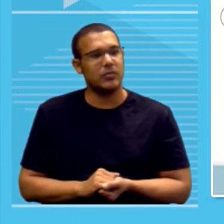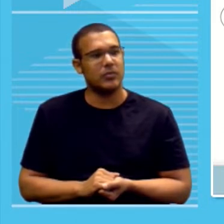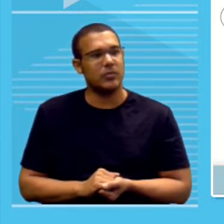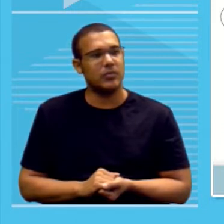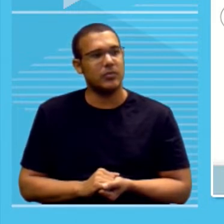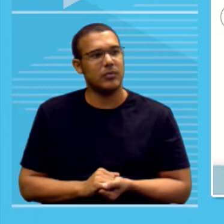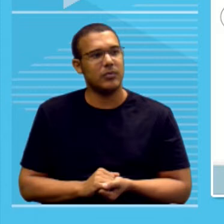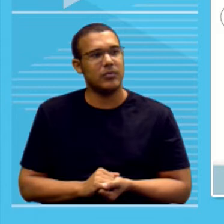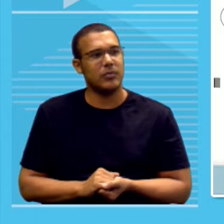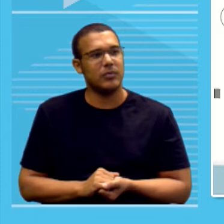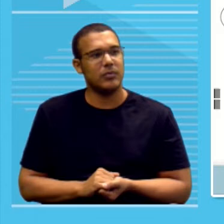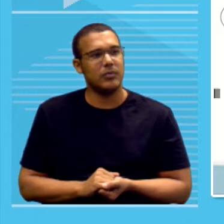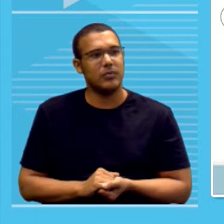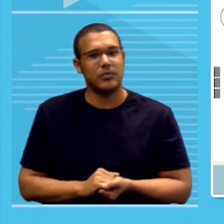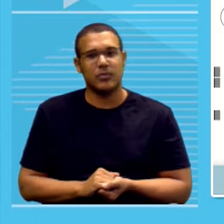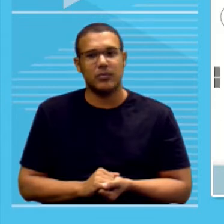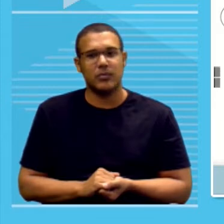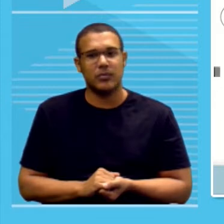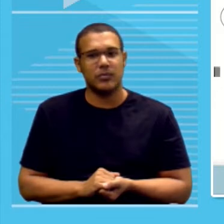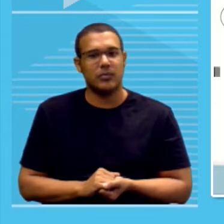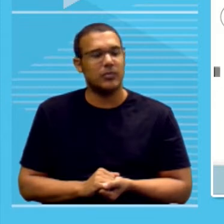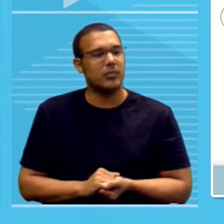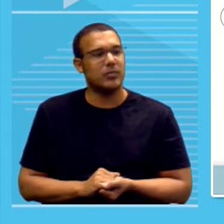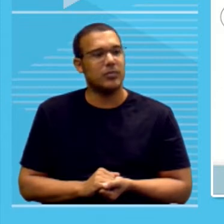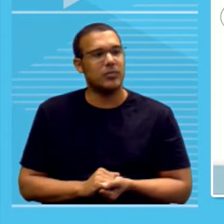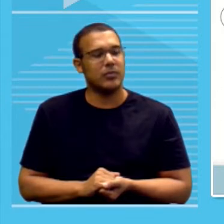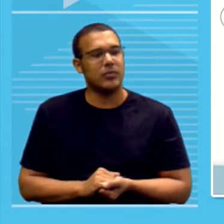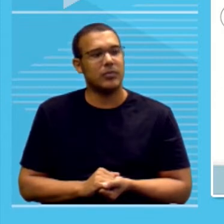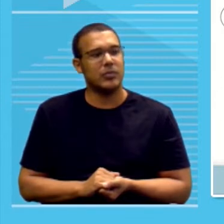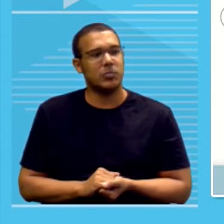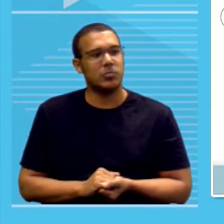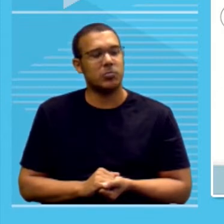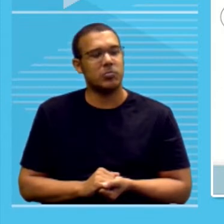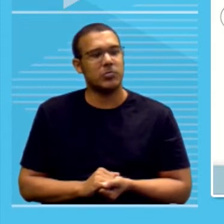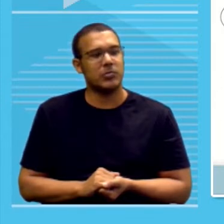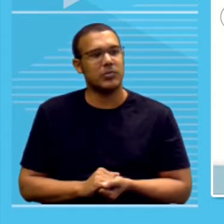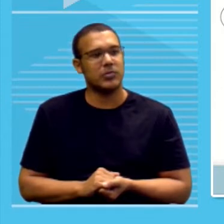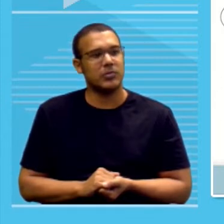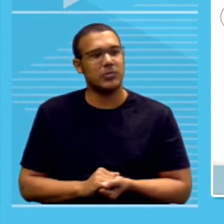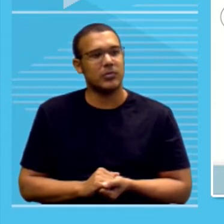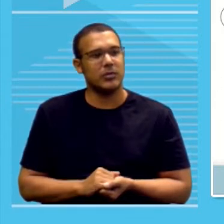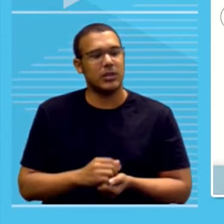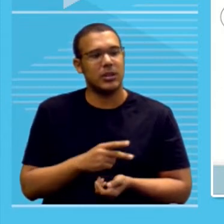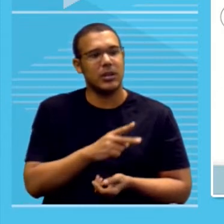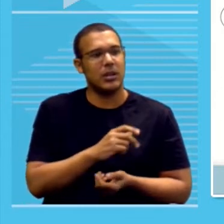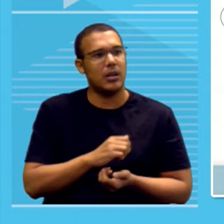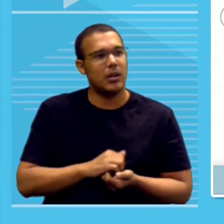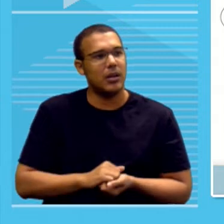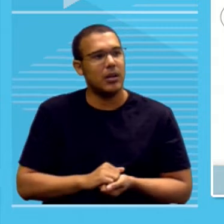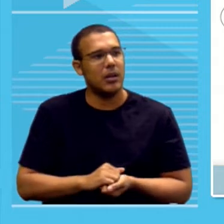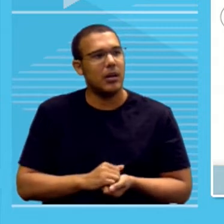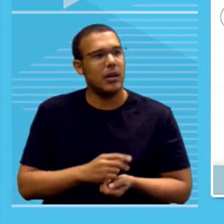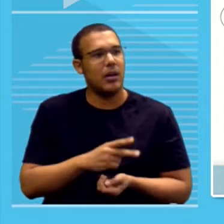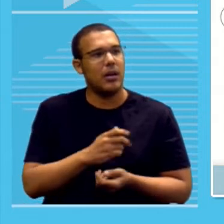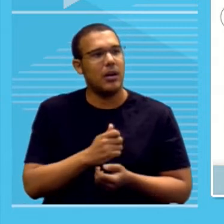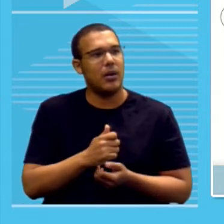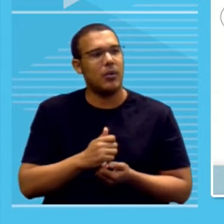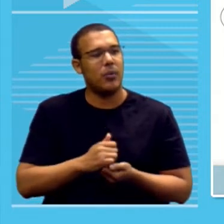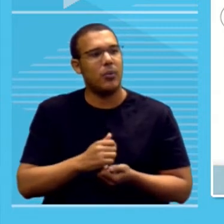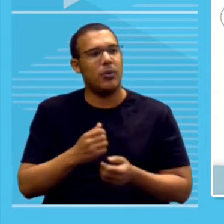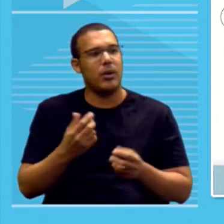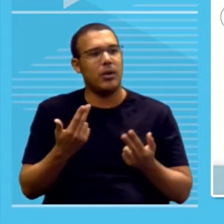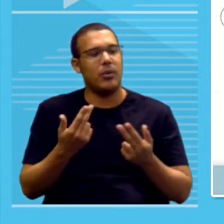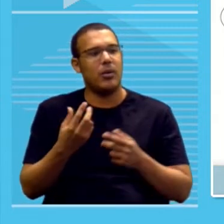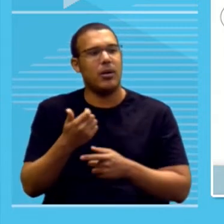nós temos as soluções que a linha é igual a um e a duas linhas igual a 13